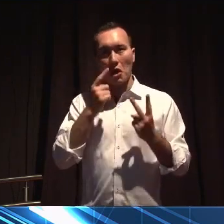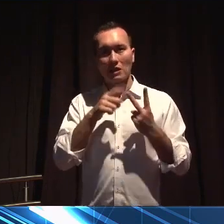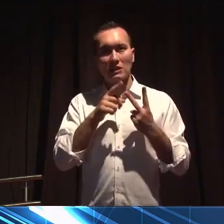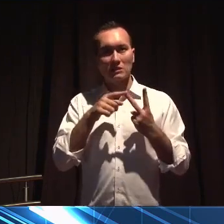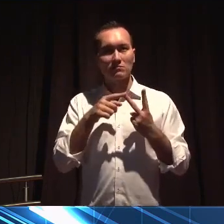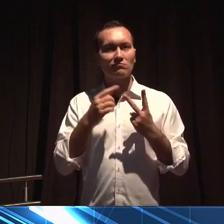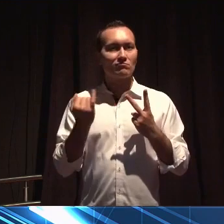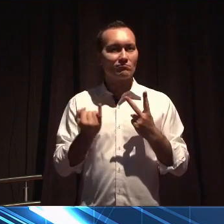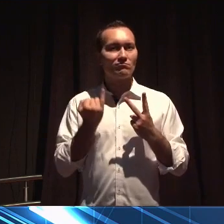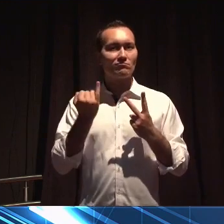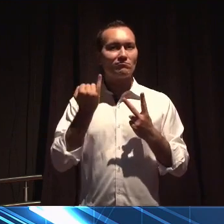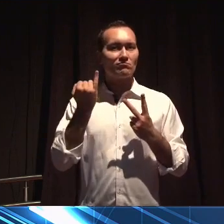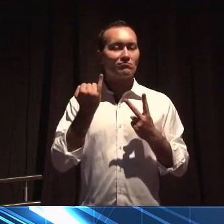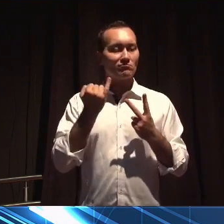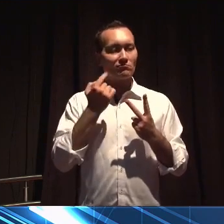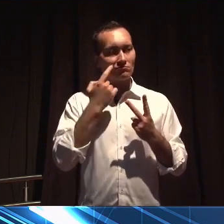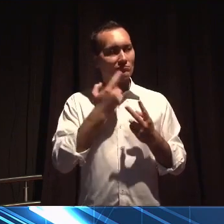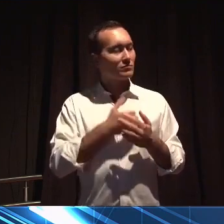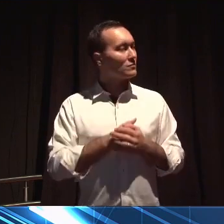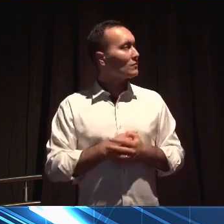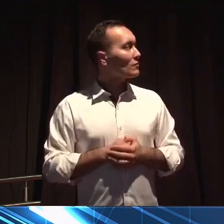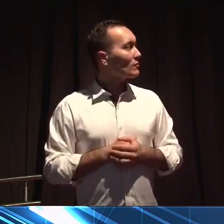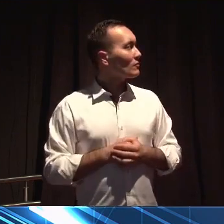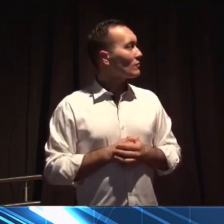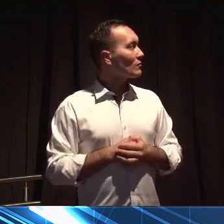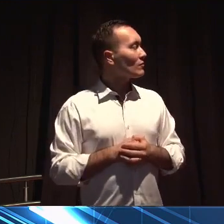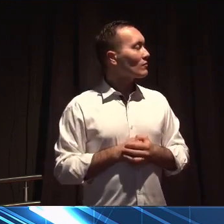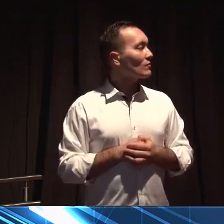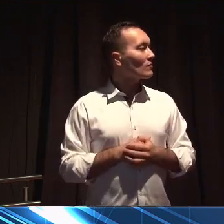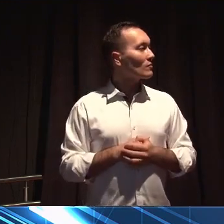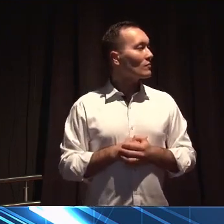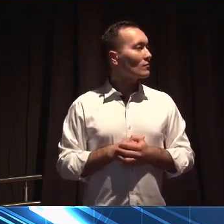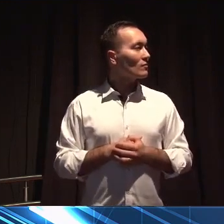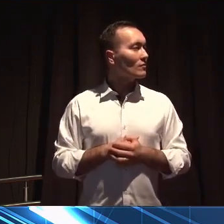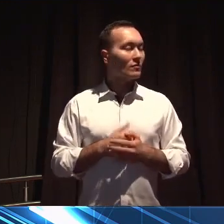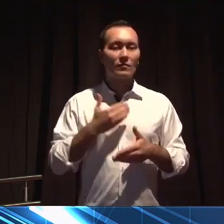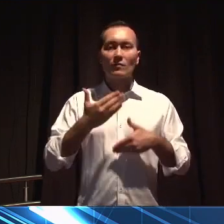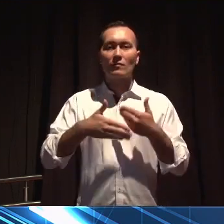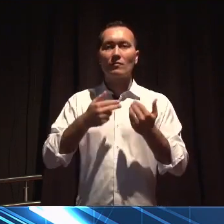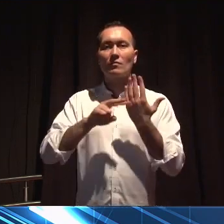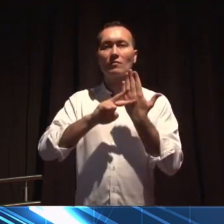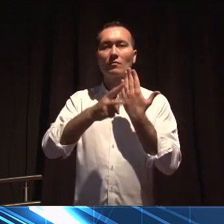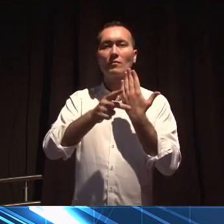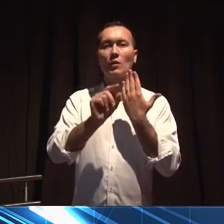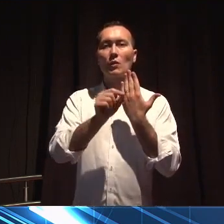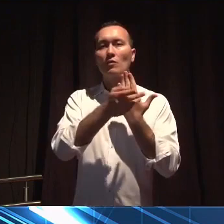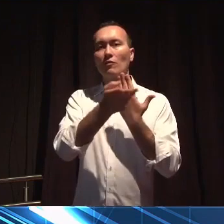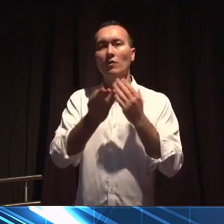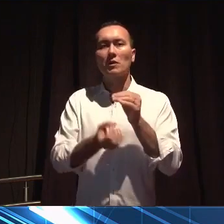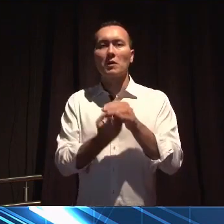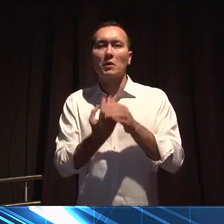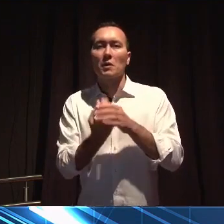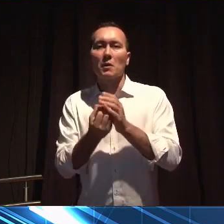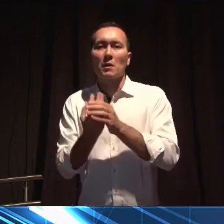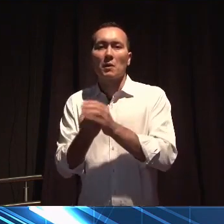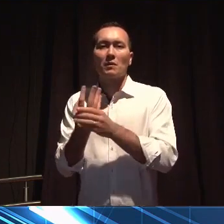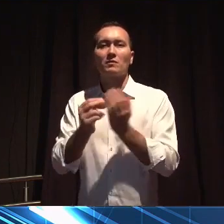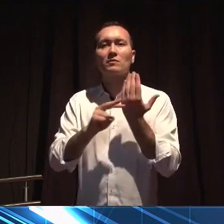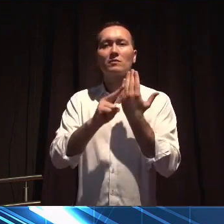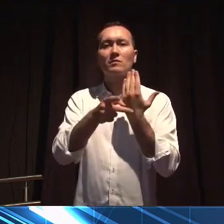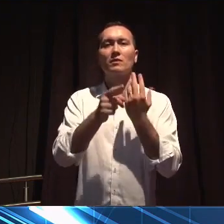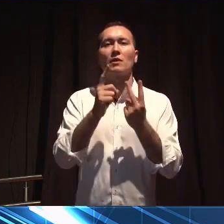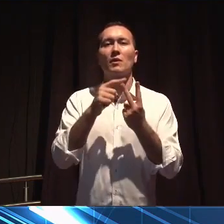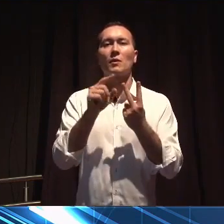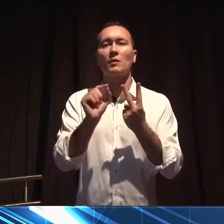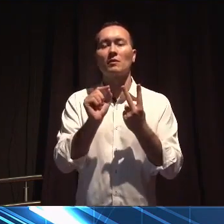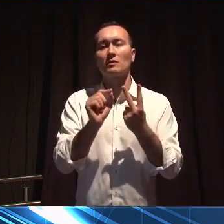isso vai resultar para nós e para várias outras pessoas que criam, é que hoje o nosso negócio da Atlassian lá, ele só suporta JavaScript